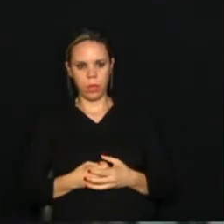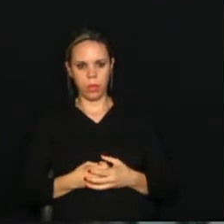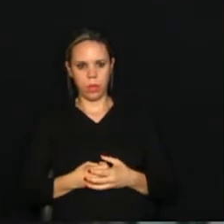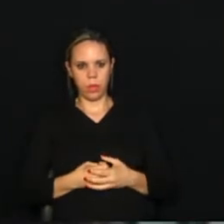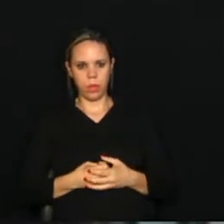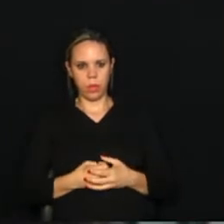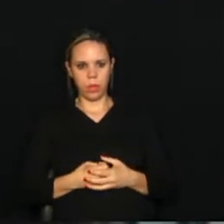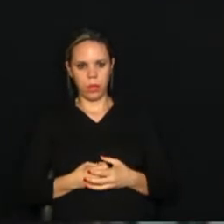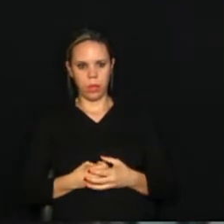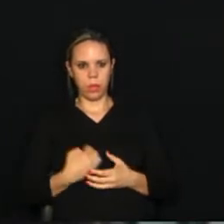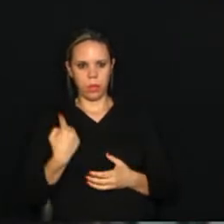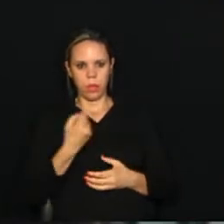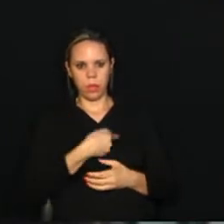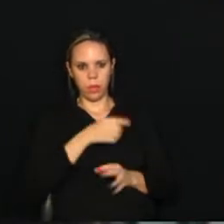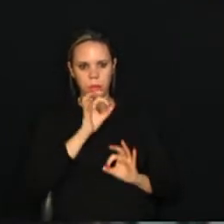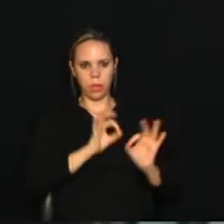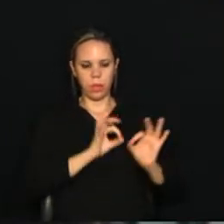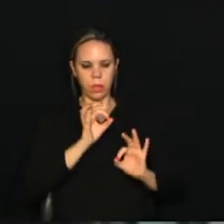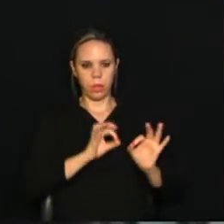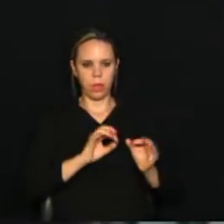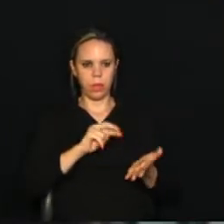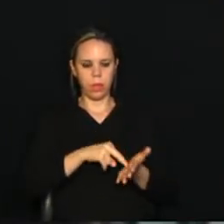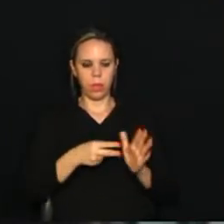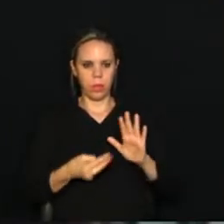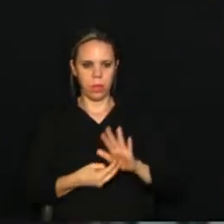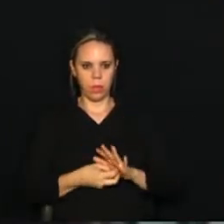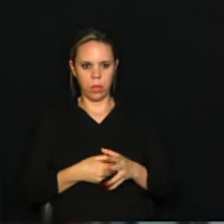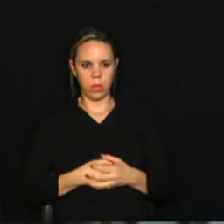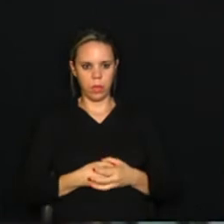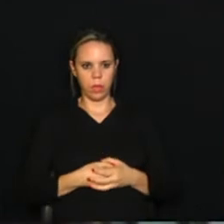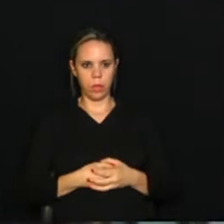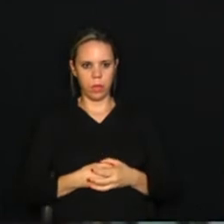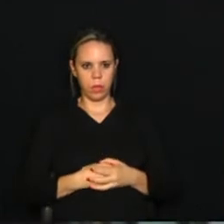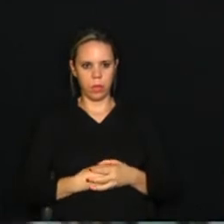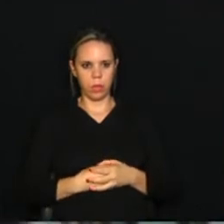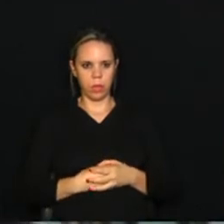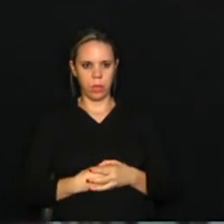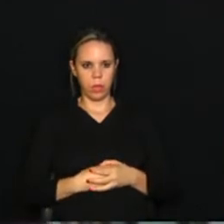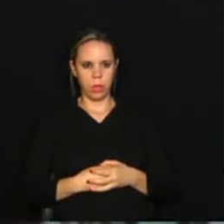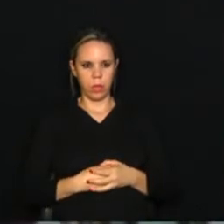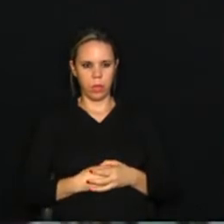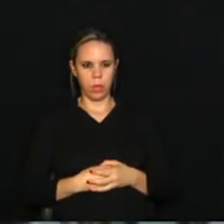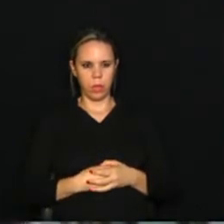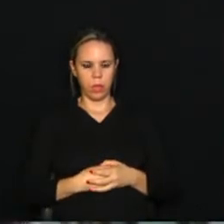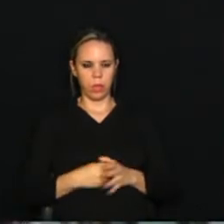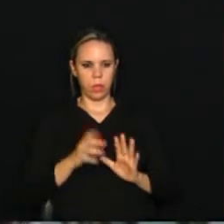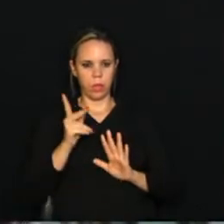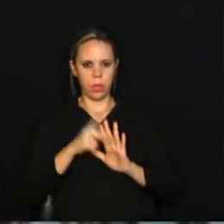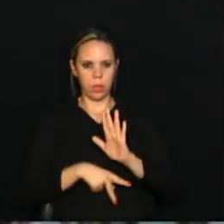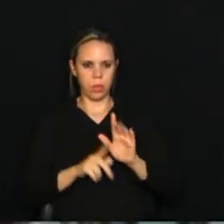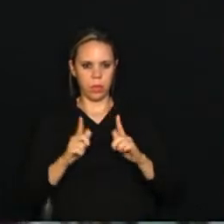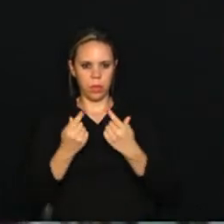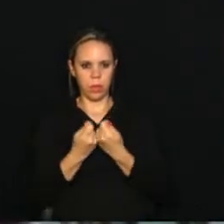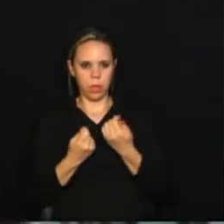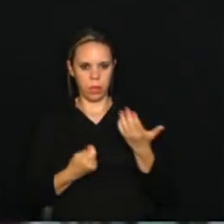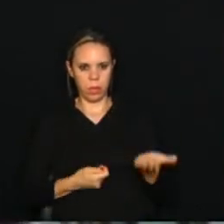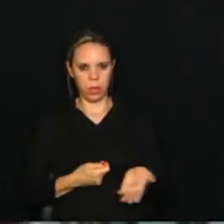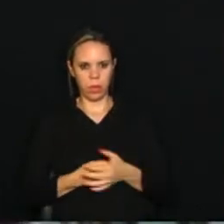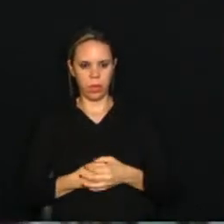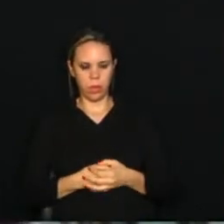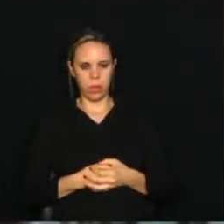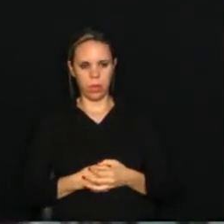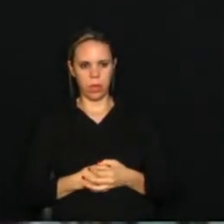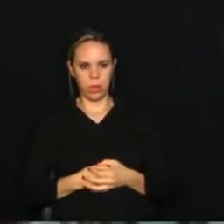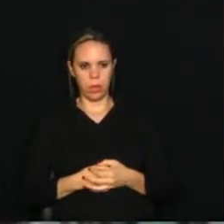Bom, o que nós planejamos é o seguinte, isso está inclusive no plano de gestão,